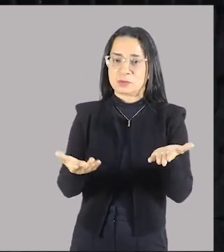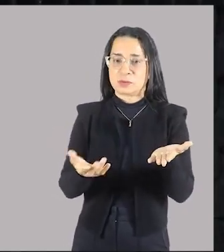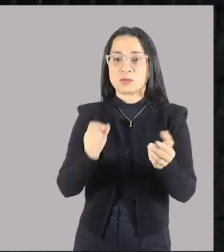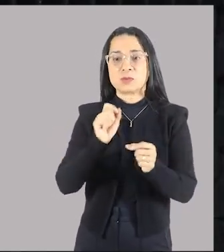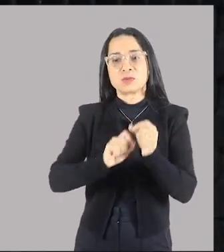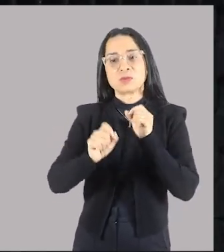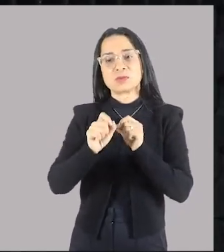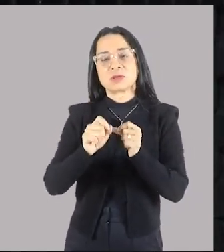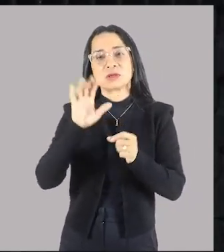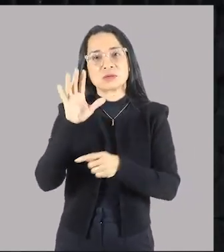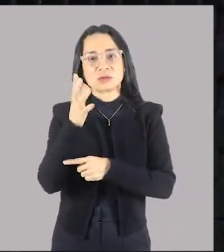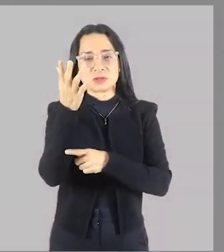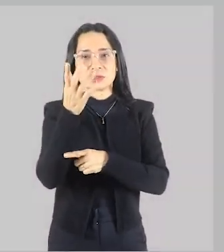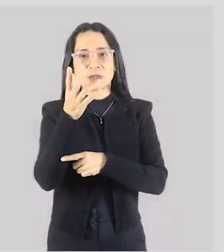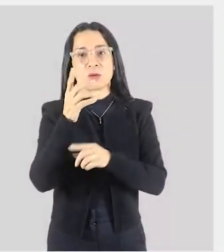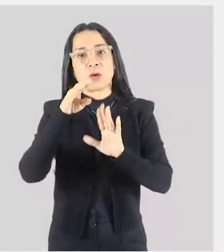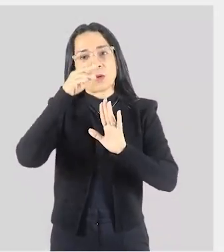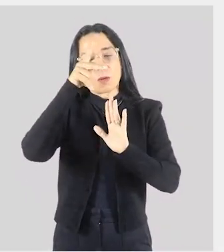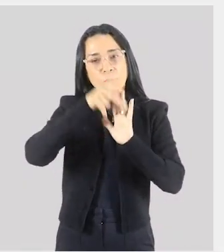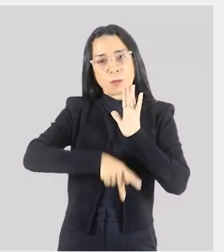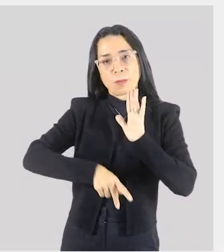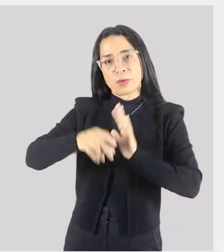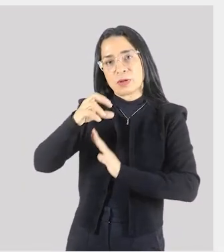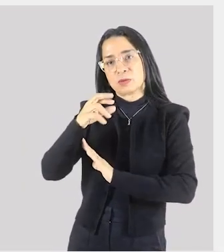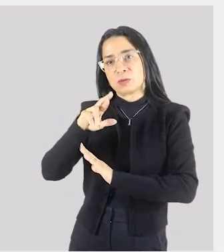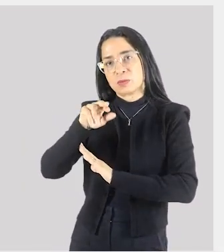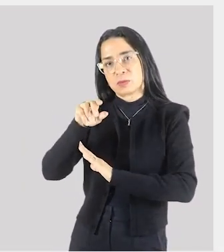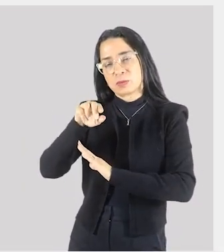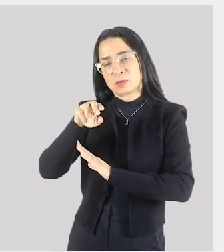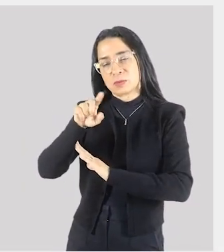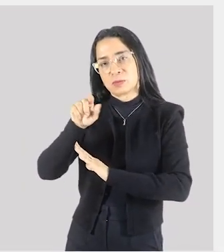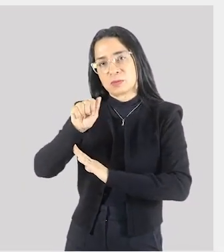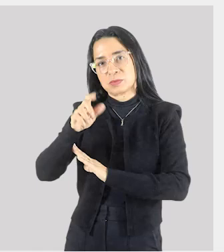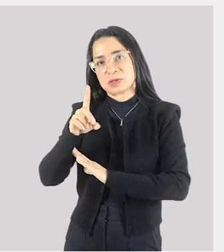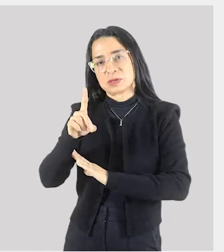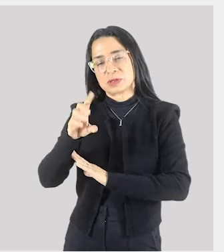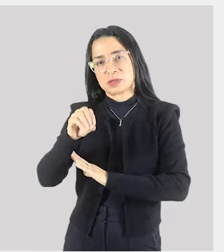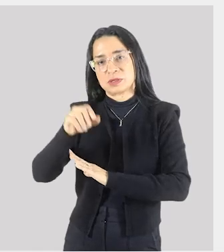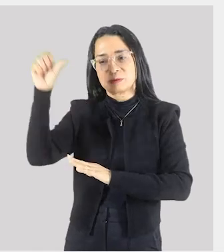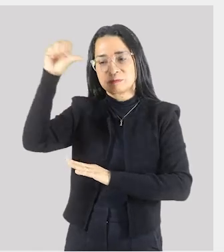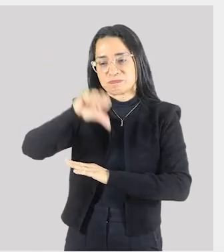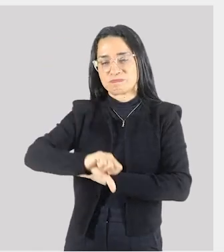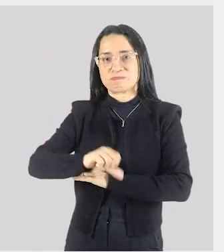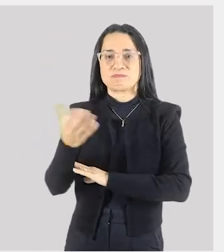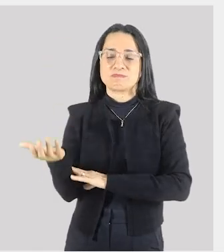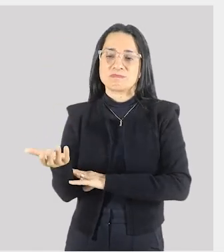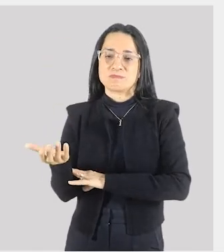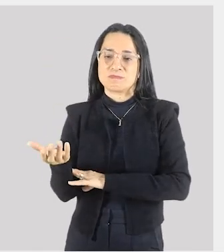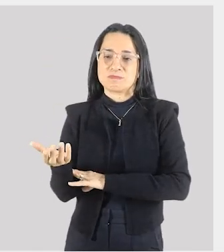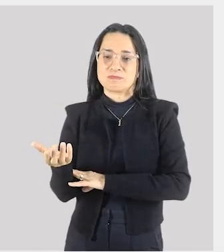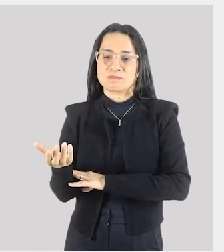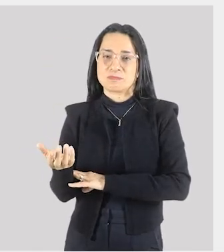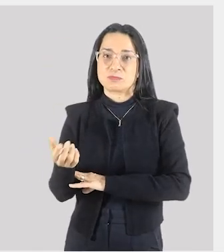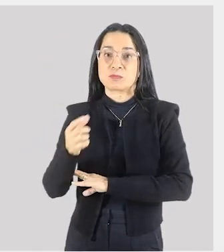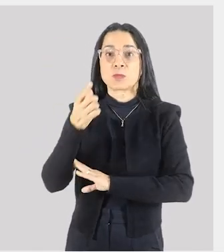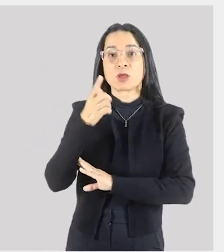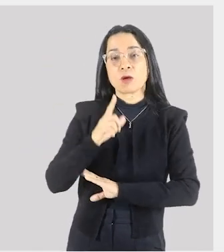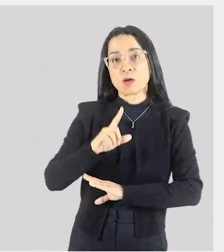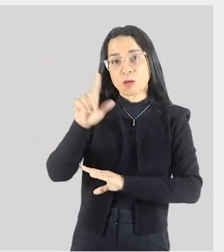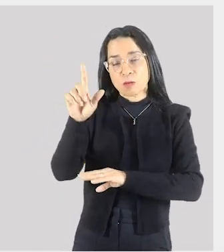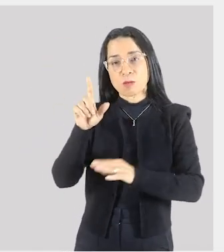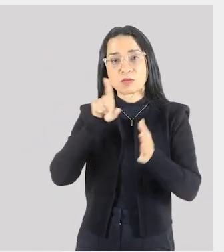evidentemente, a estar fadado ao fracasso. Posteriormente, uma outra grande questão nesse governo, que nós temos uma